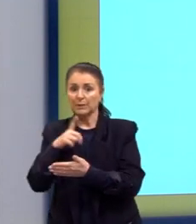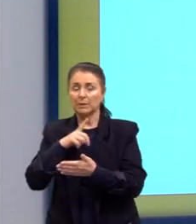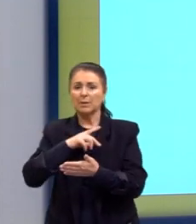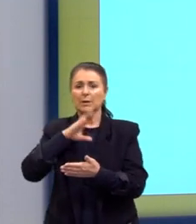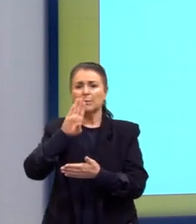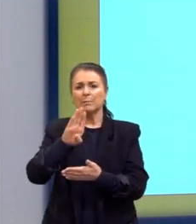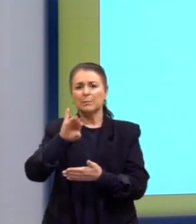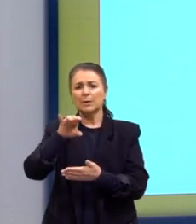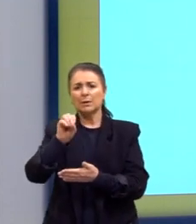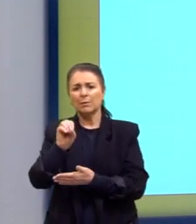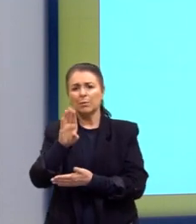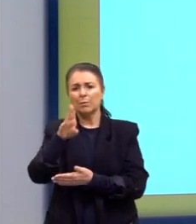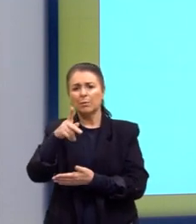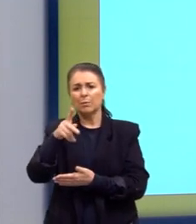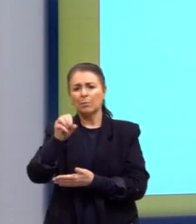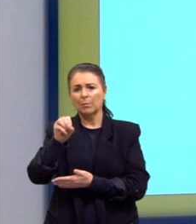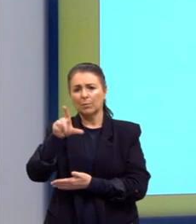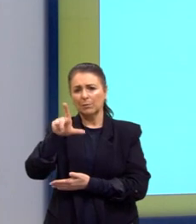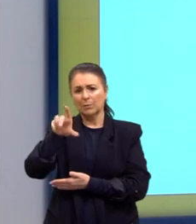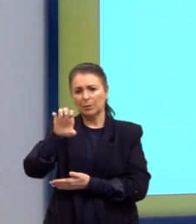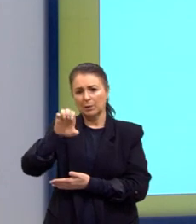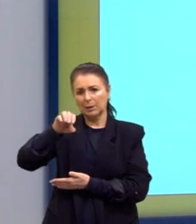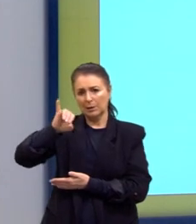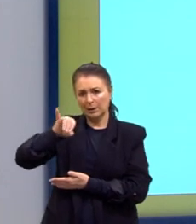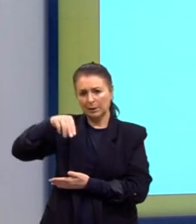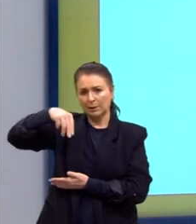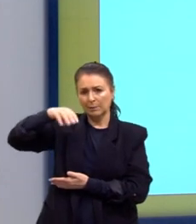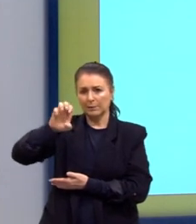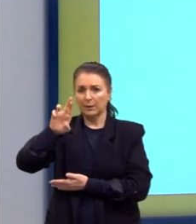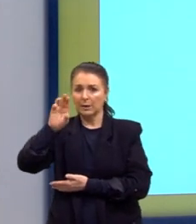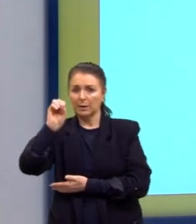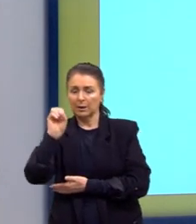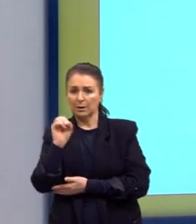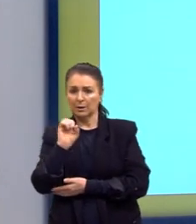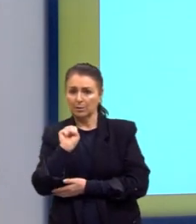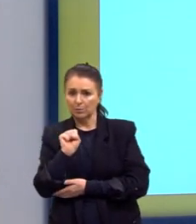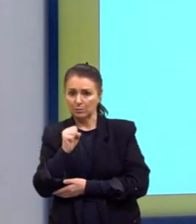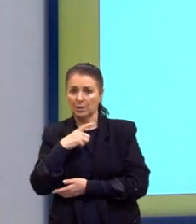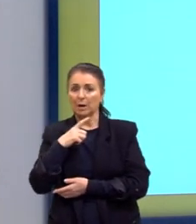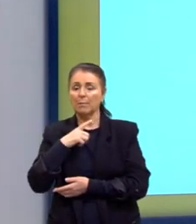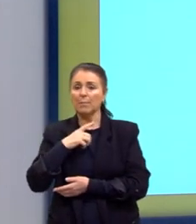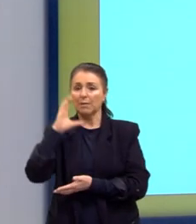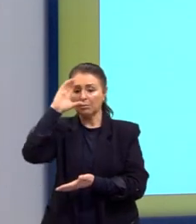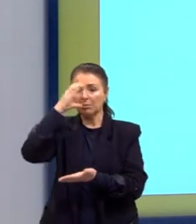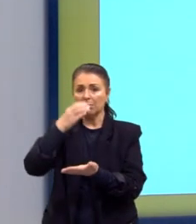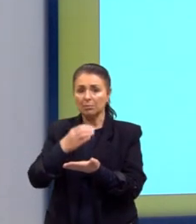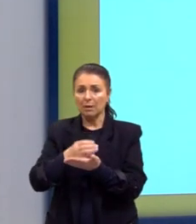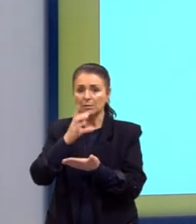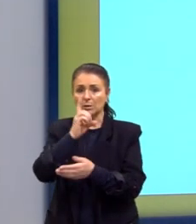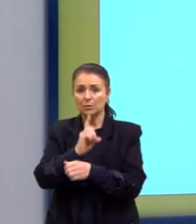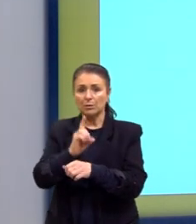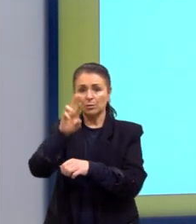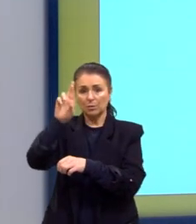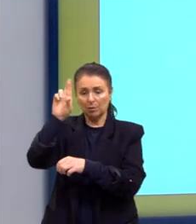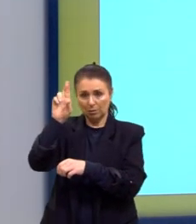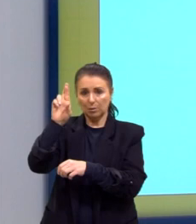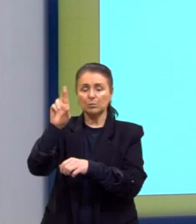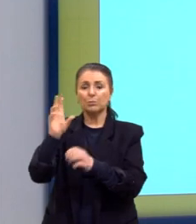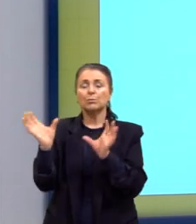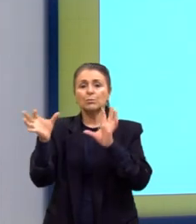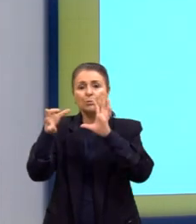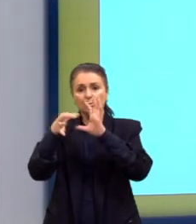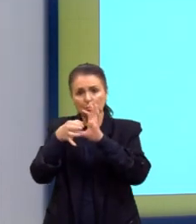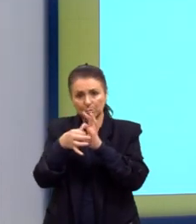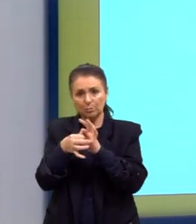biopolímeros e aqui é uma parte da quinta que eu tenho que cuidar para não falar bastante porque a minha tese de doutorado e foi a criação de um biopolímero com a